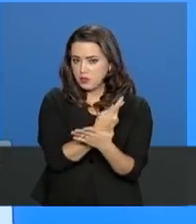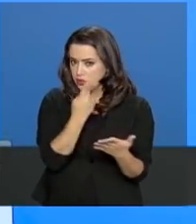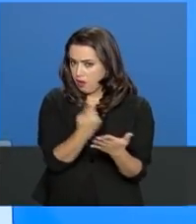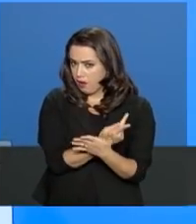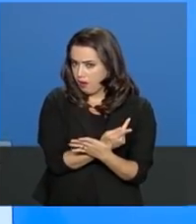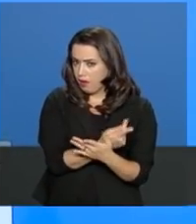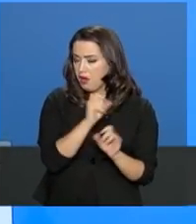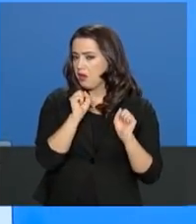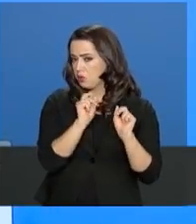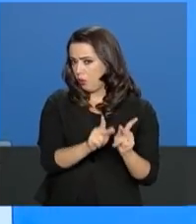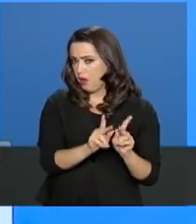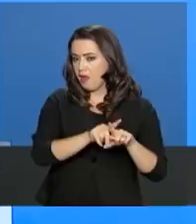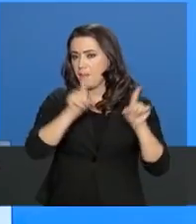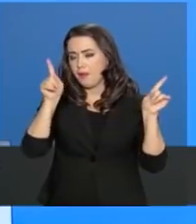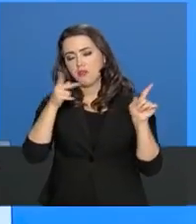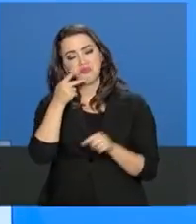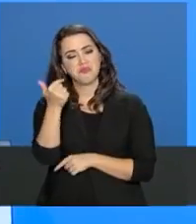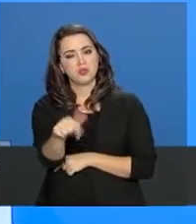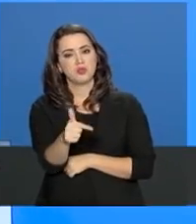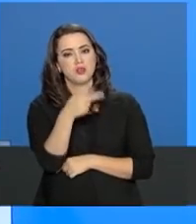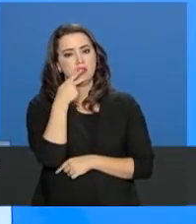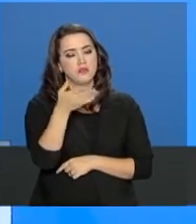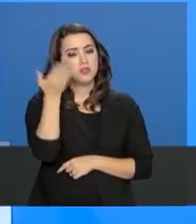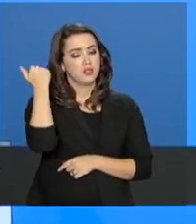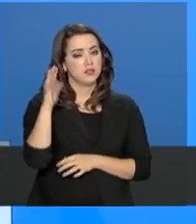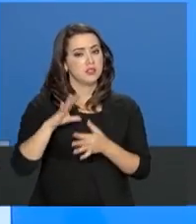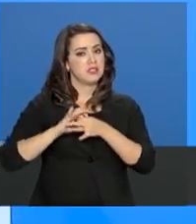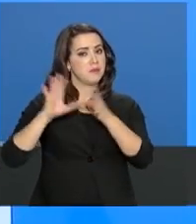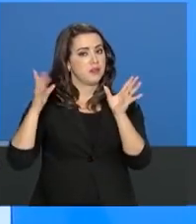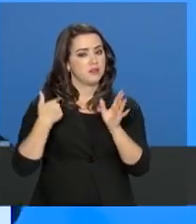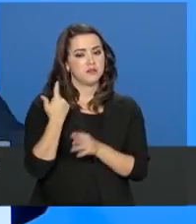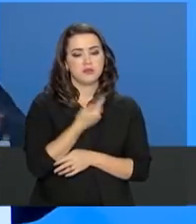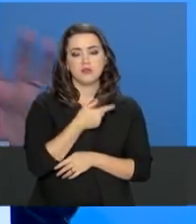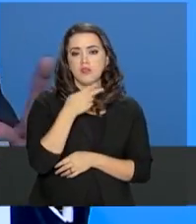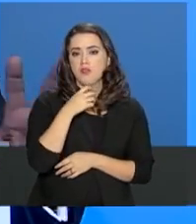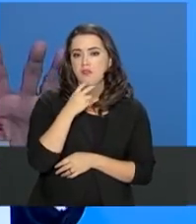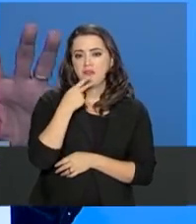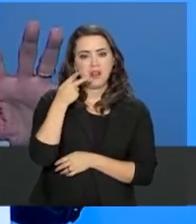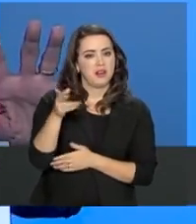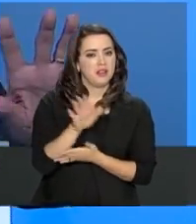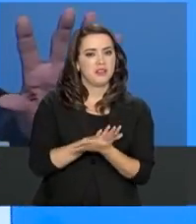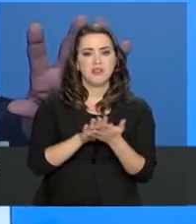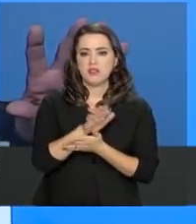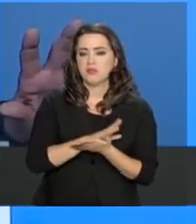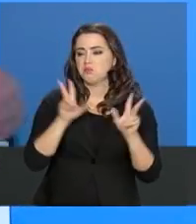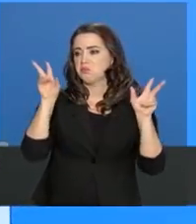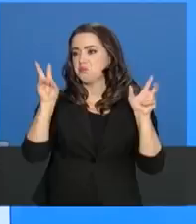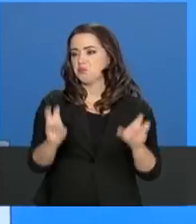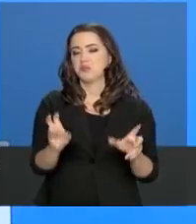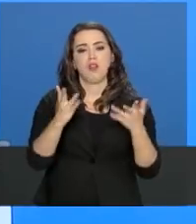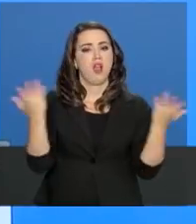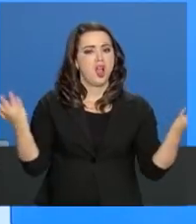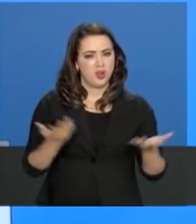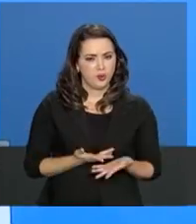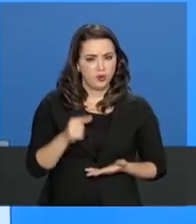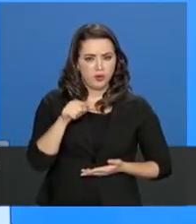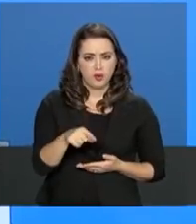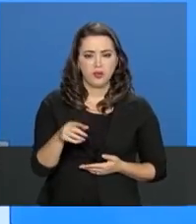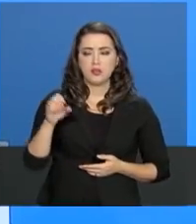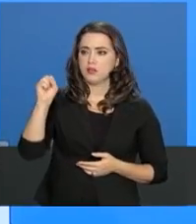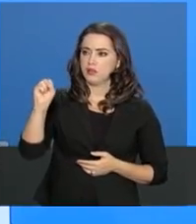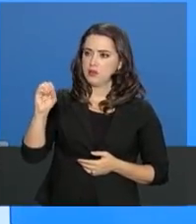levantei aliás eu digo uma coisa nem quando deram a liminar eu fiz um pronunciamento a respeito desse tema não é agora que o